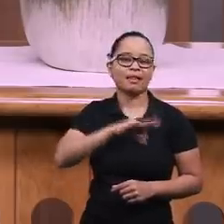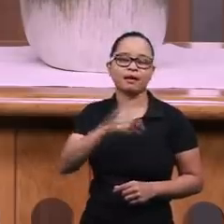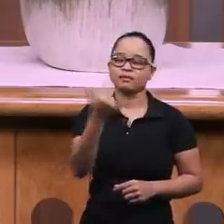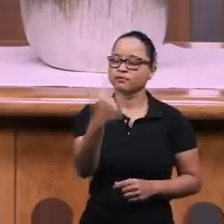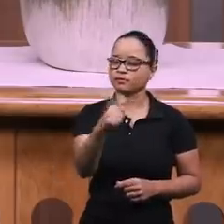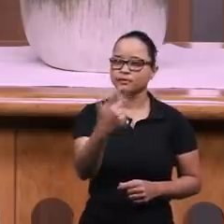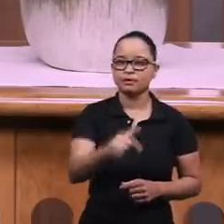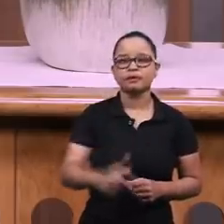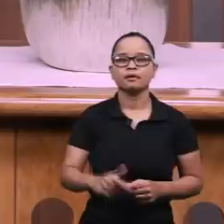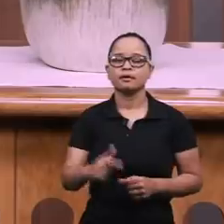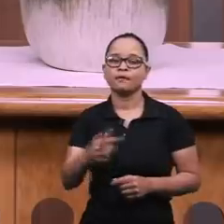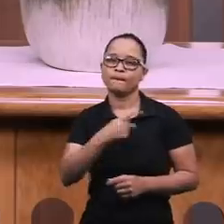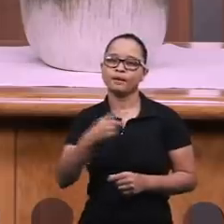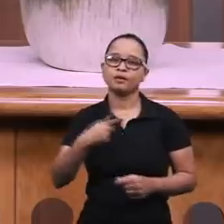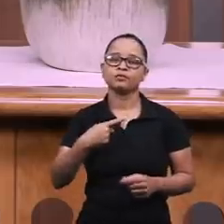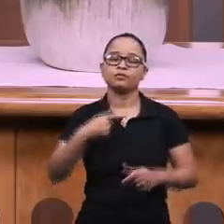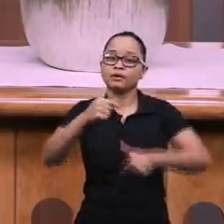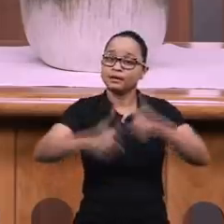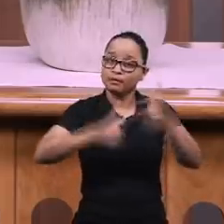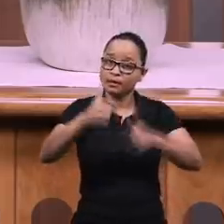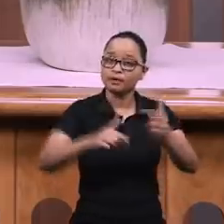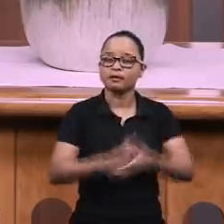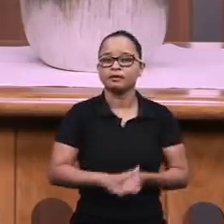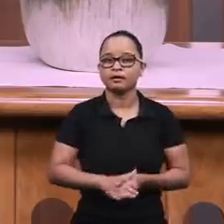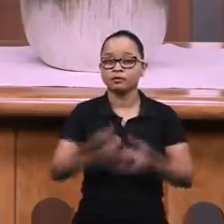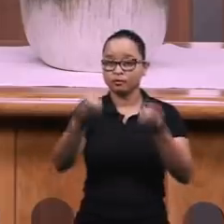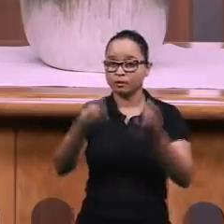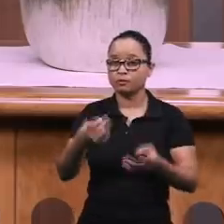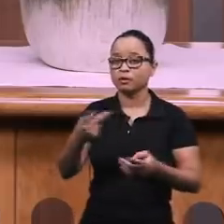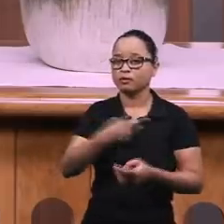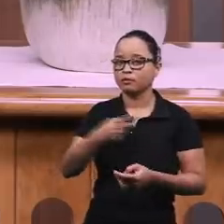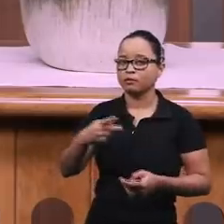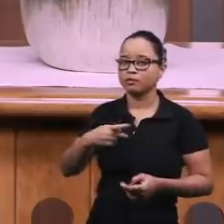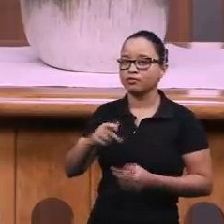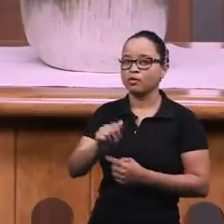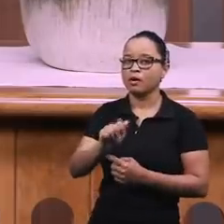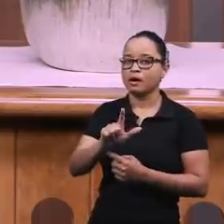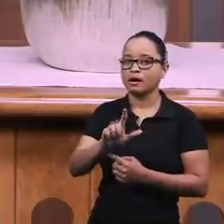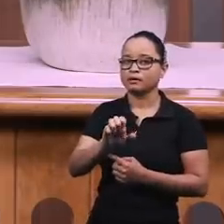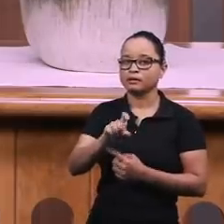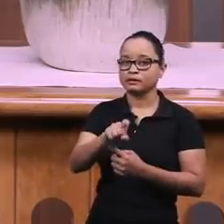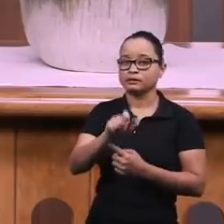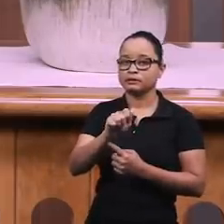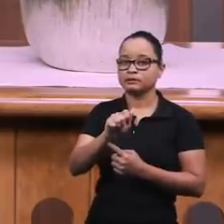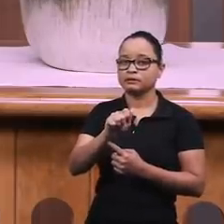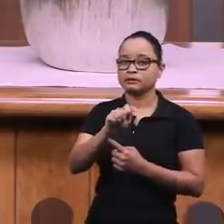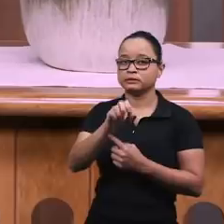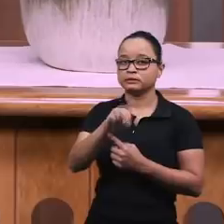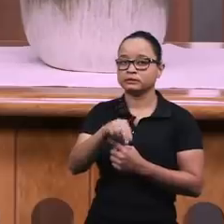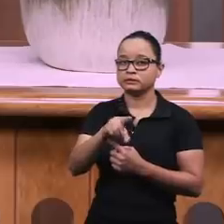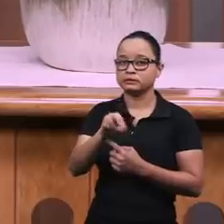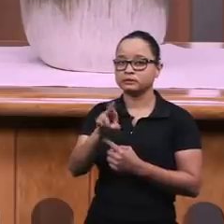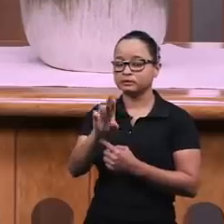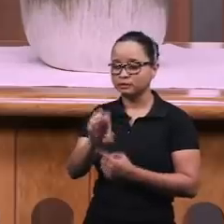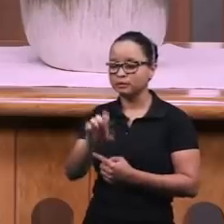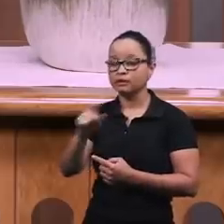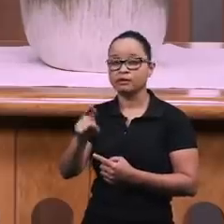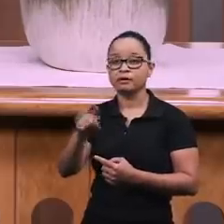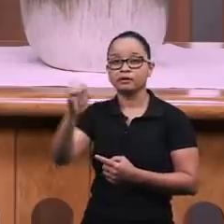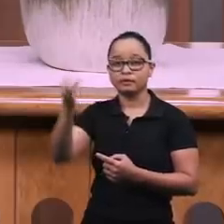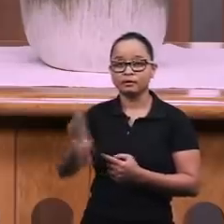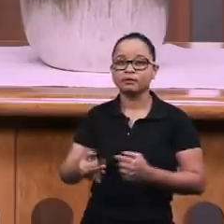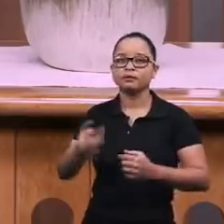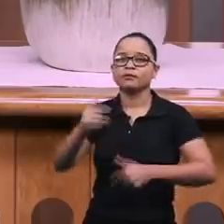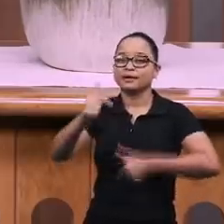não remunerado os pastores tem as ocupações de fazendo isso que eu conversei com o pastor Alexandre Essa semana tá traseira sua participação e ele